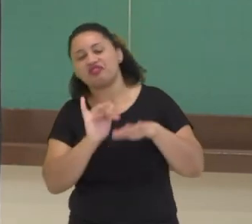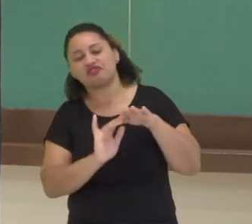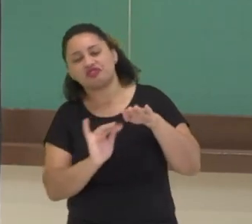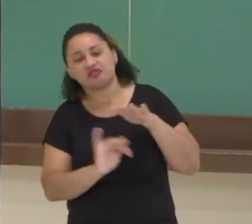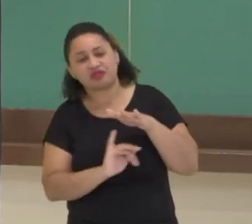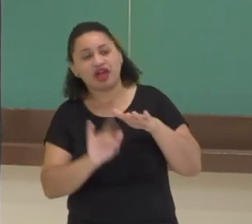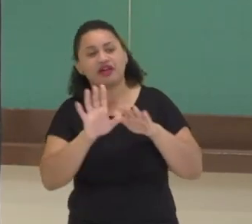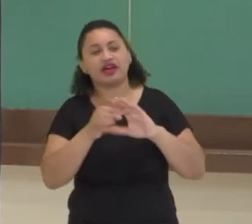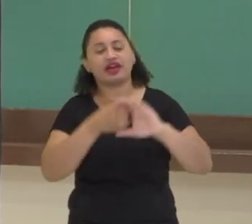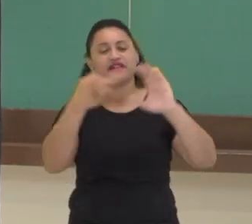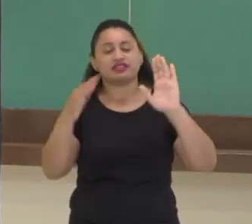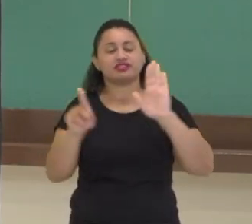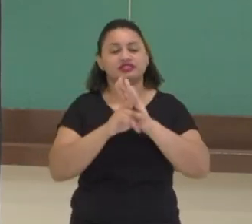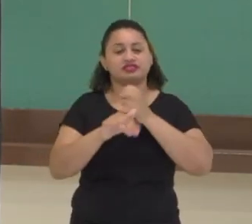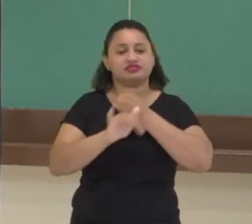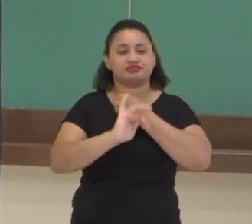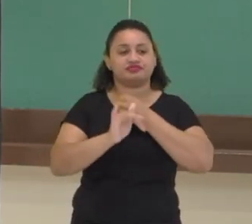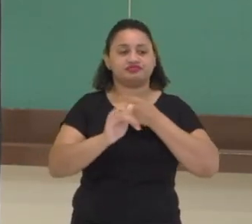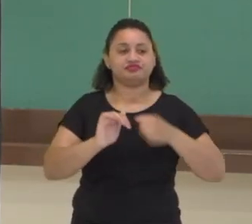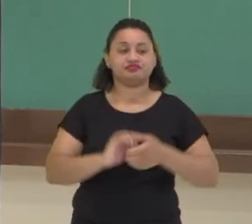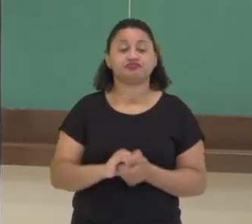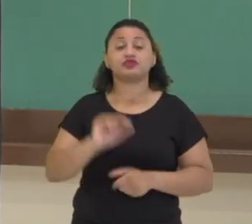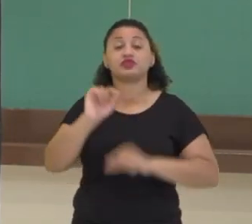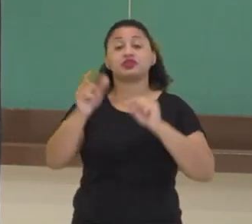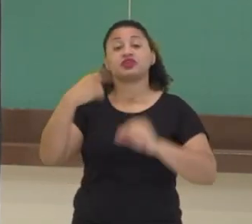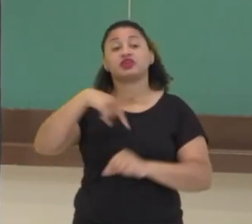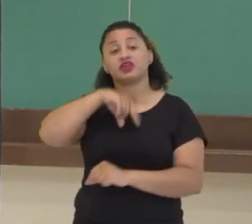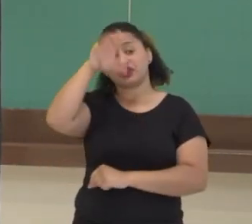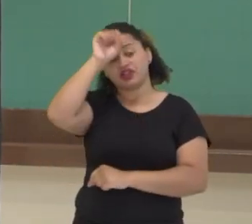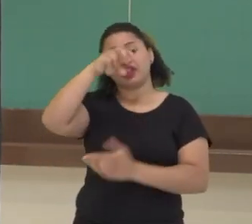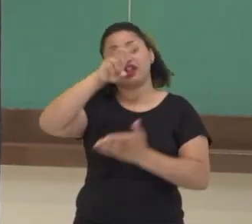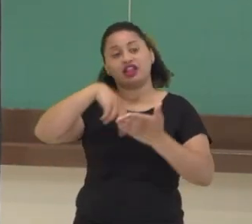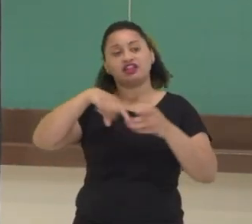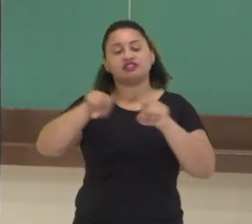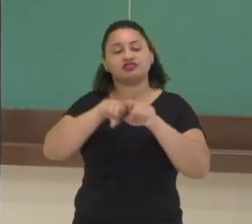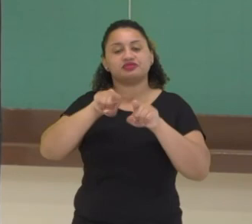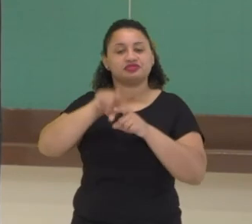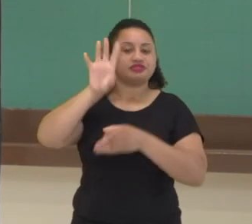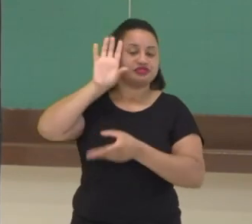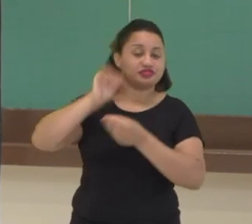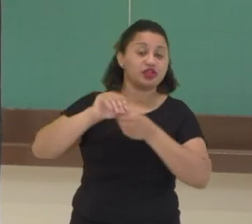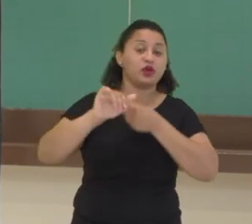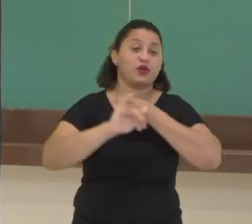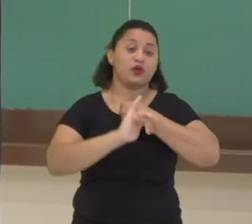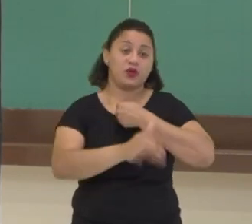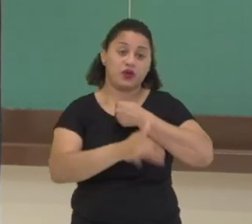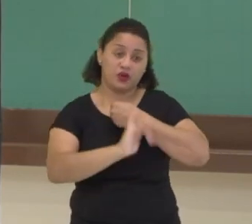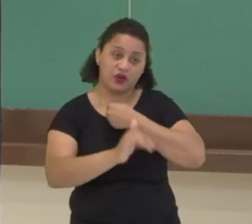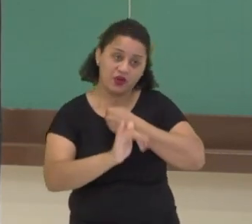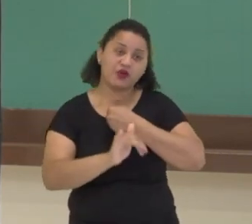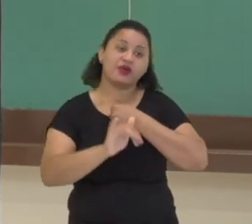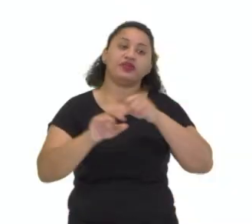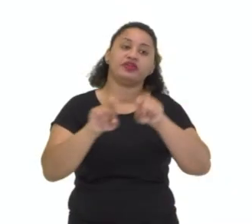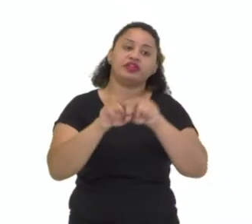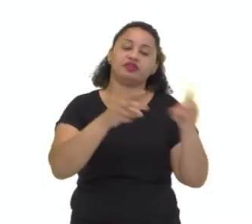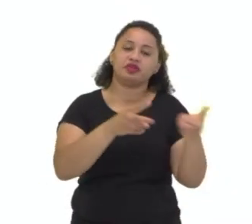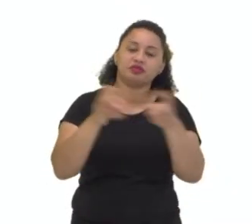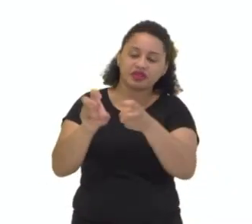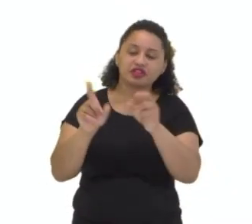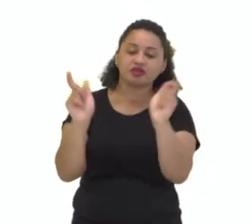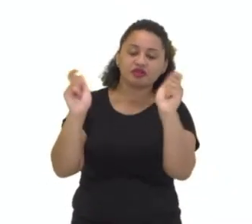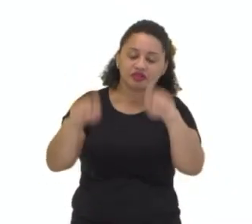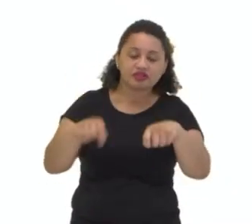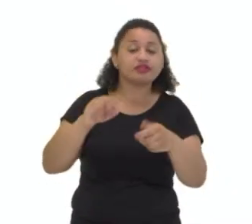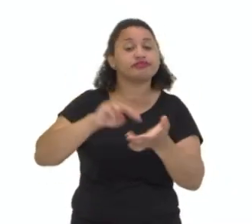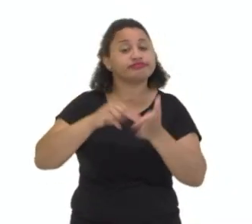crônica. O que aprendemos? Lemos e interpretamos uma crônica reconhecendo